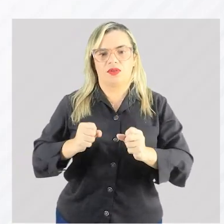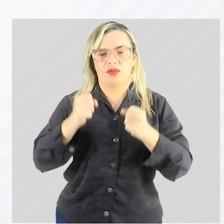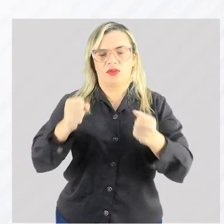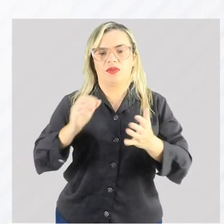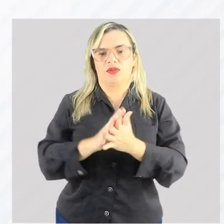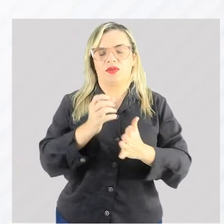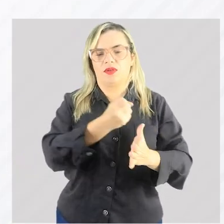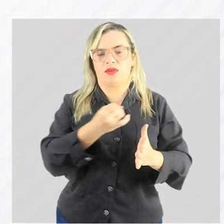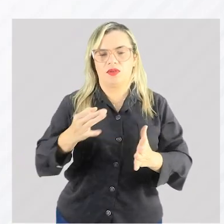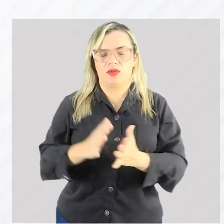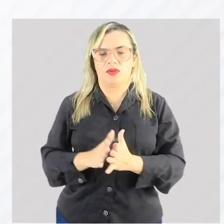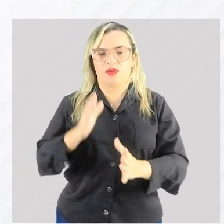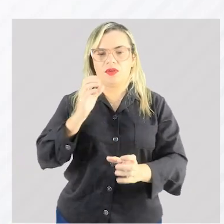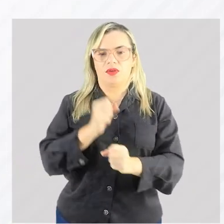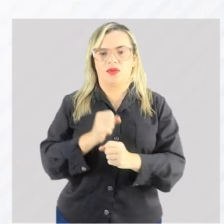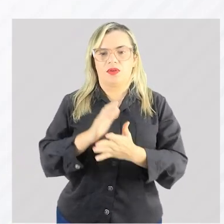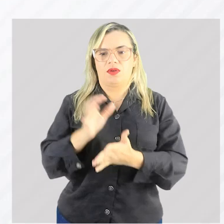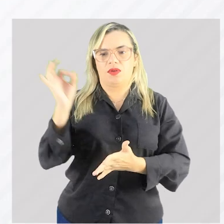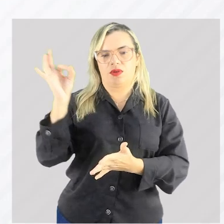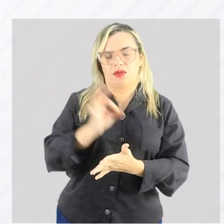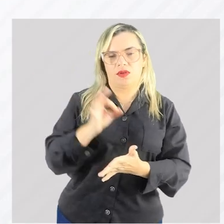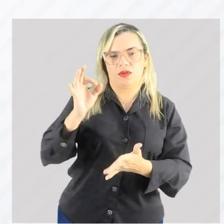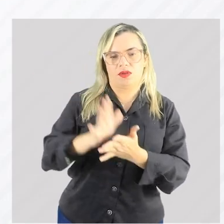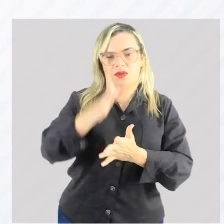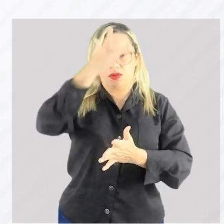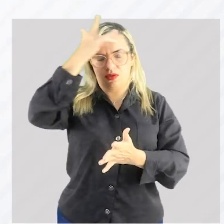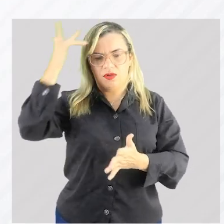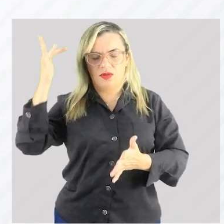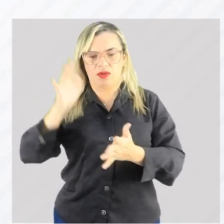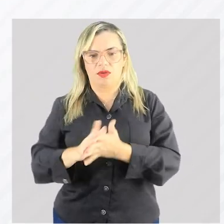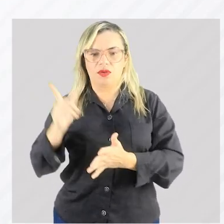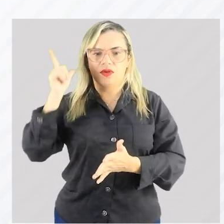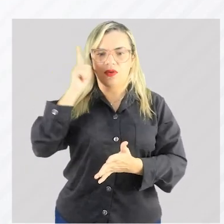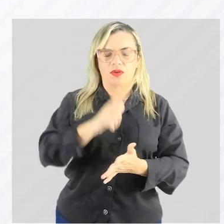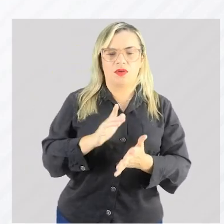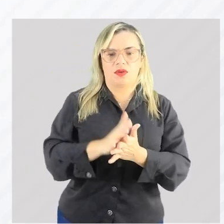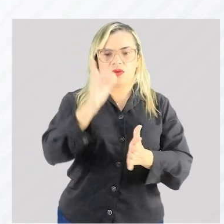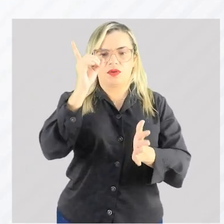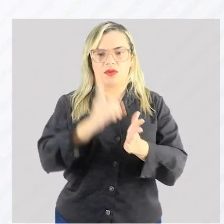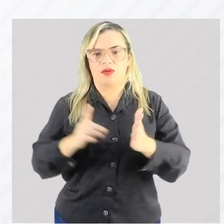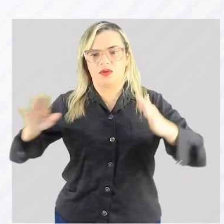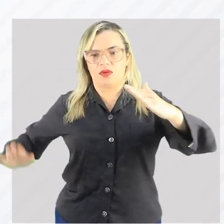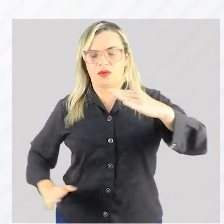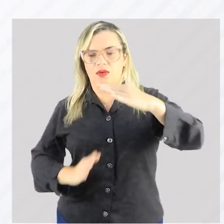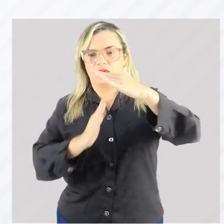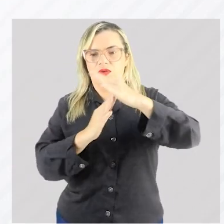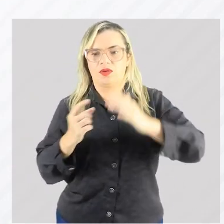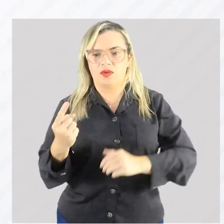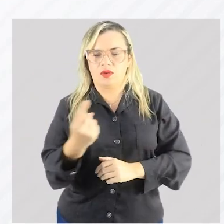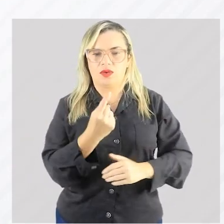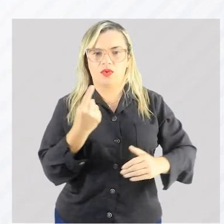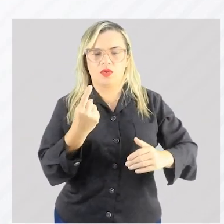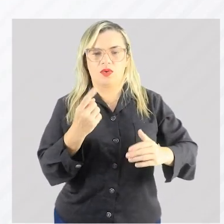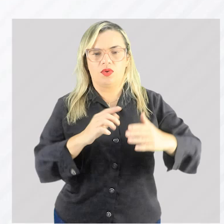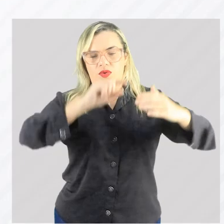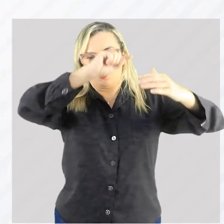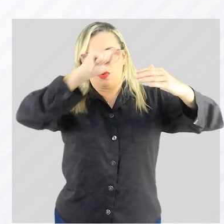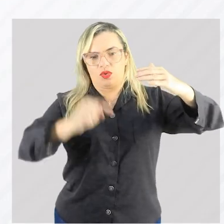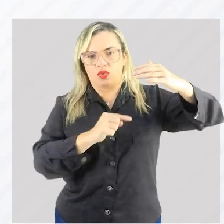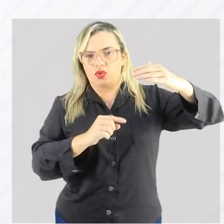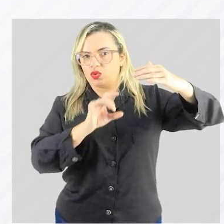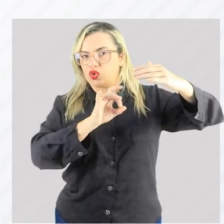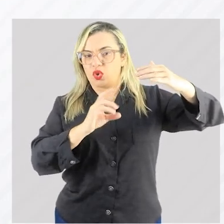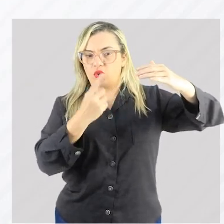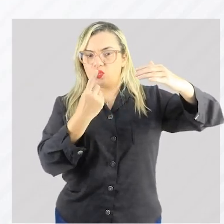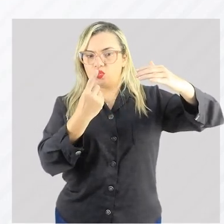probabilidade em porcentagem desse cliente ganhar o desconto máximo Com um único Giro